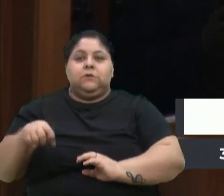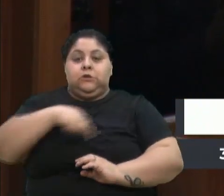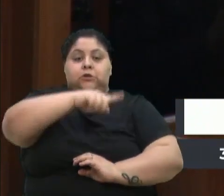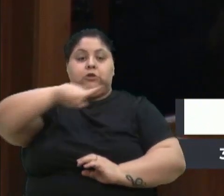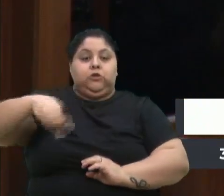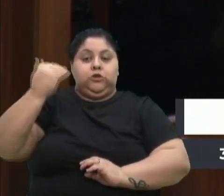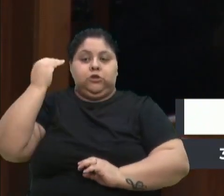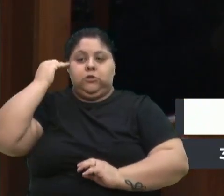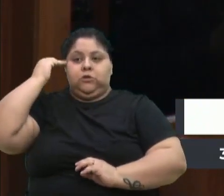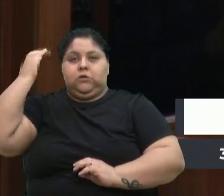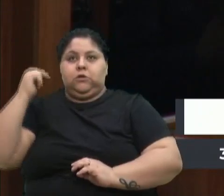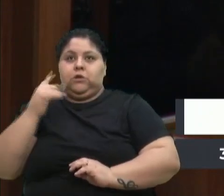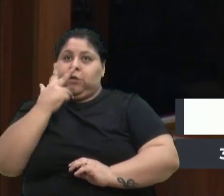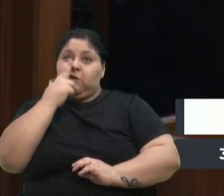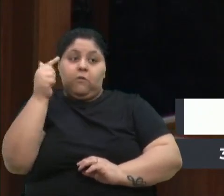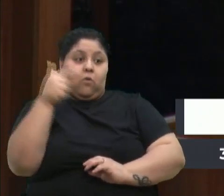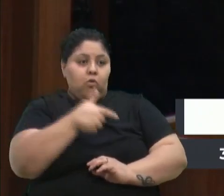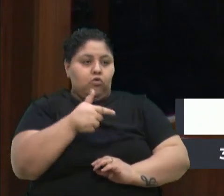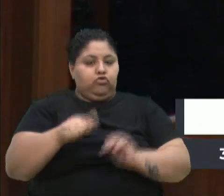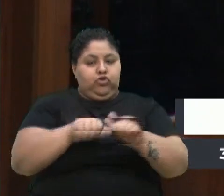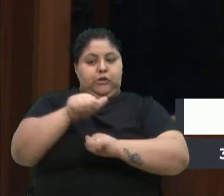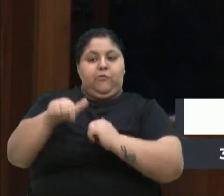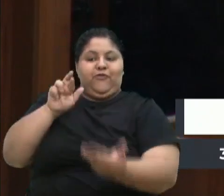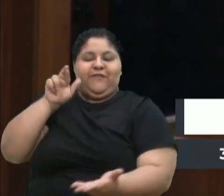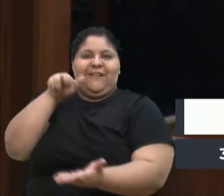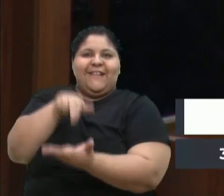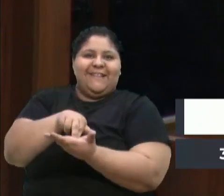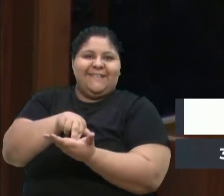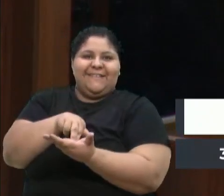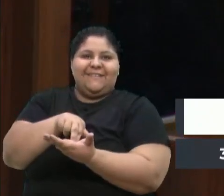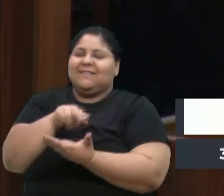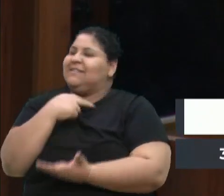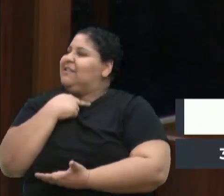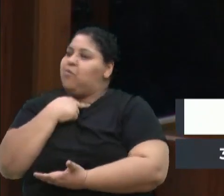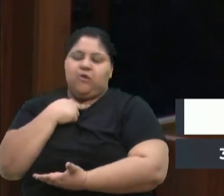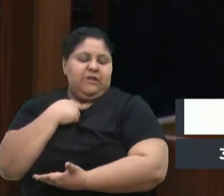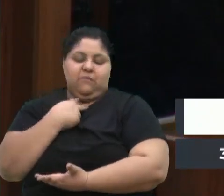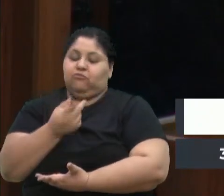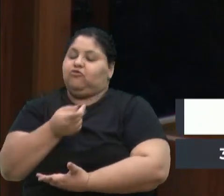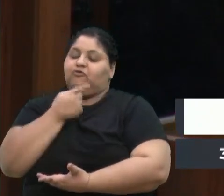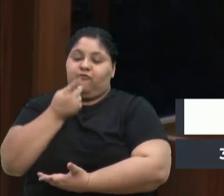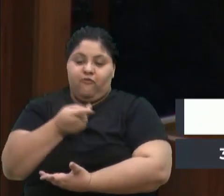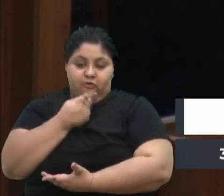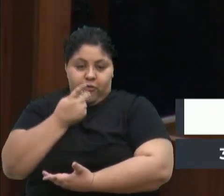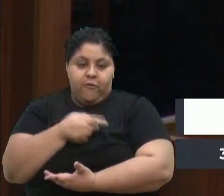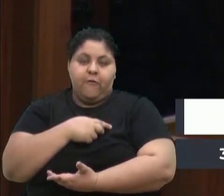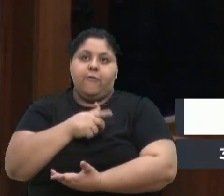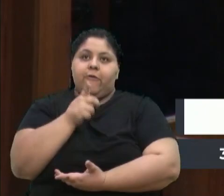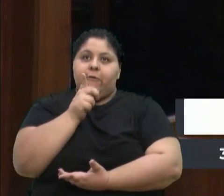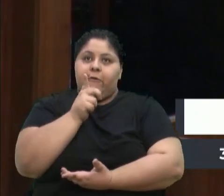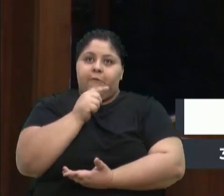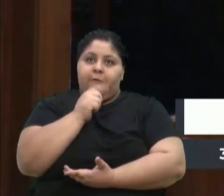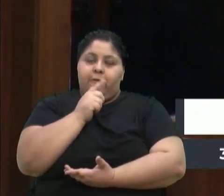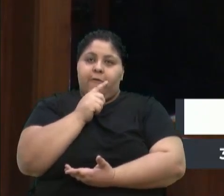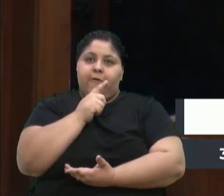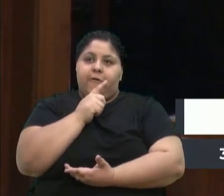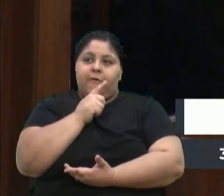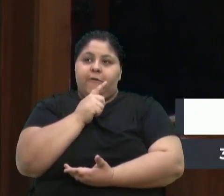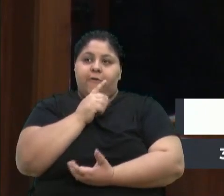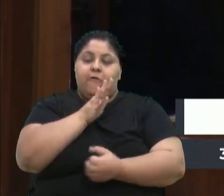como esse se tornem realidade. Não podemos deixar de mencionar que as águas que proporcionam nossa